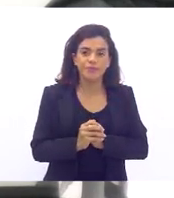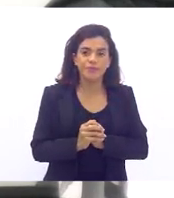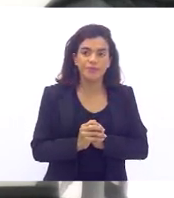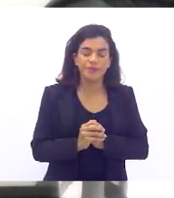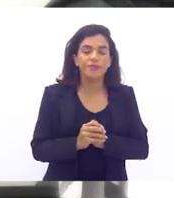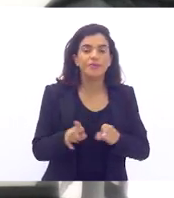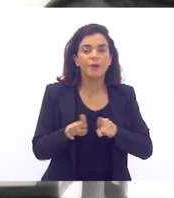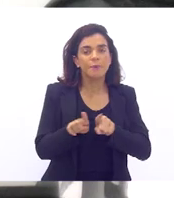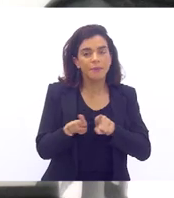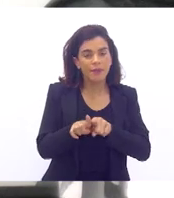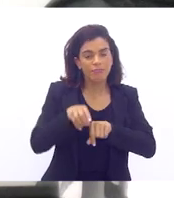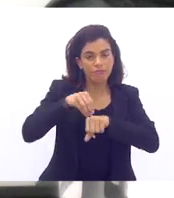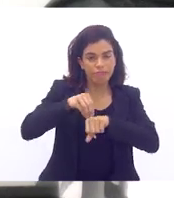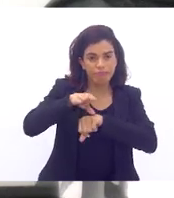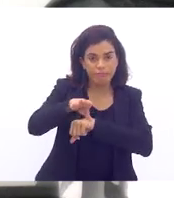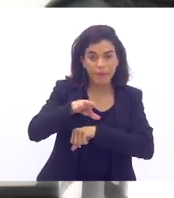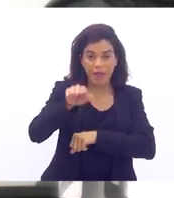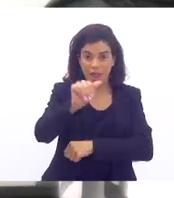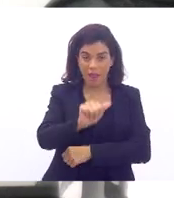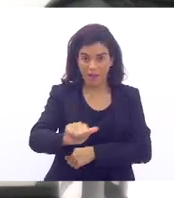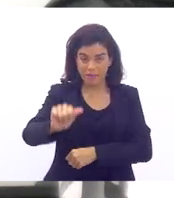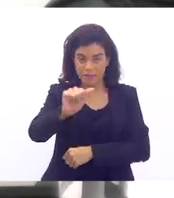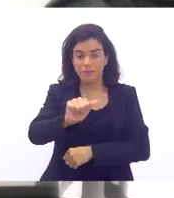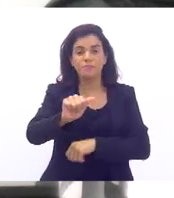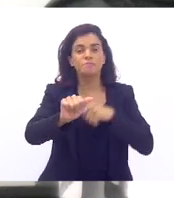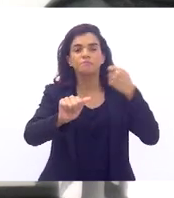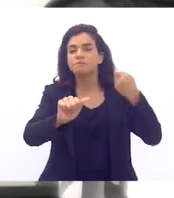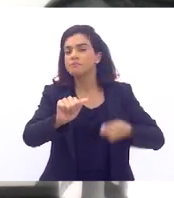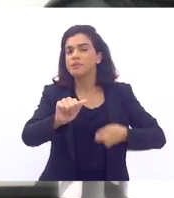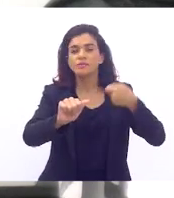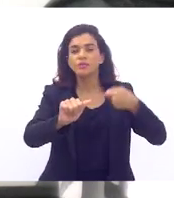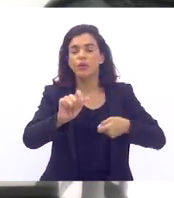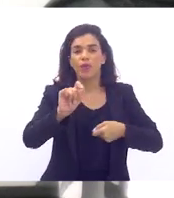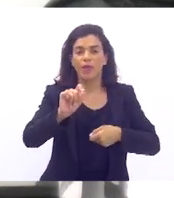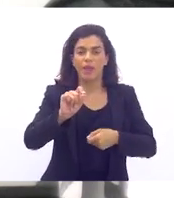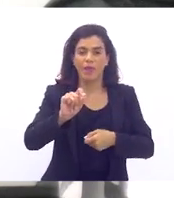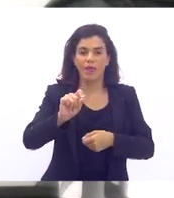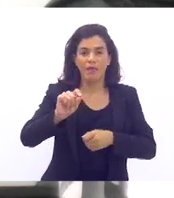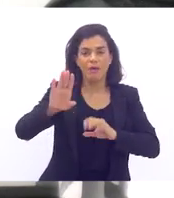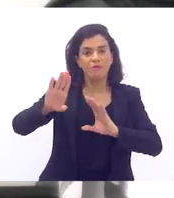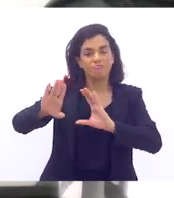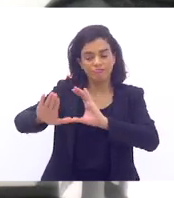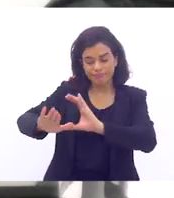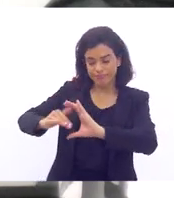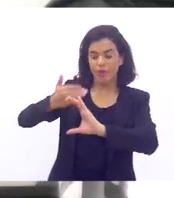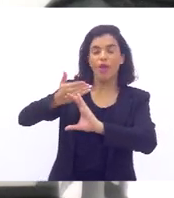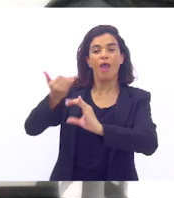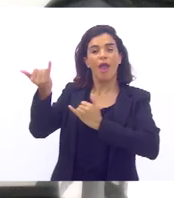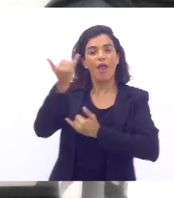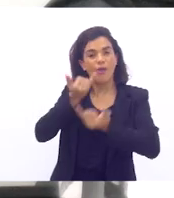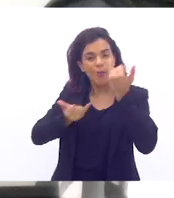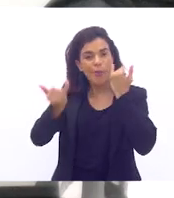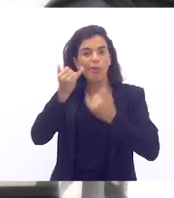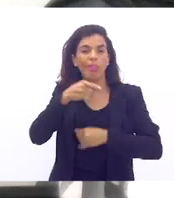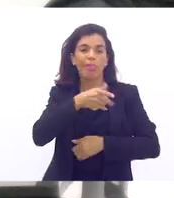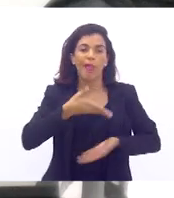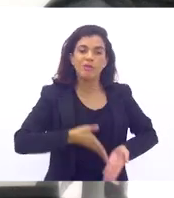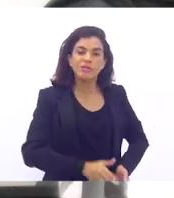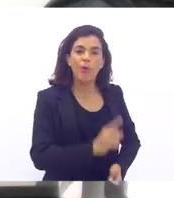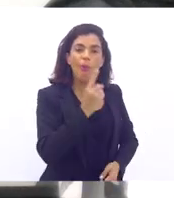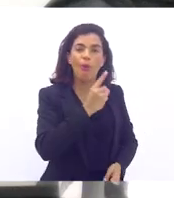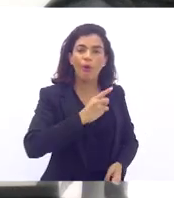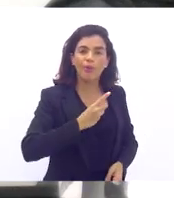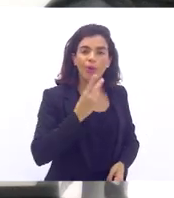sinalizado que a associação precisa ser notificado do Nascimento desse paciente com hipermáveis valiosa existe